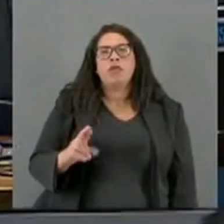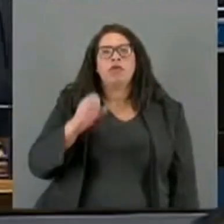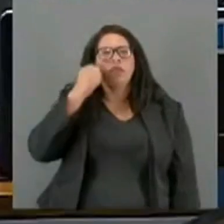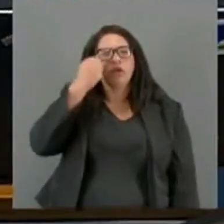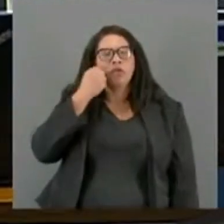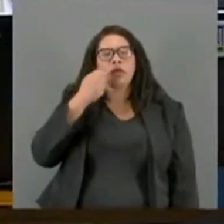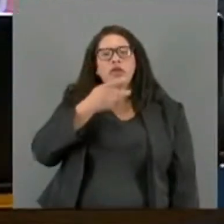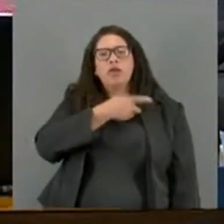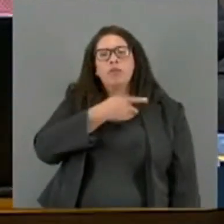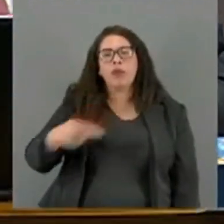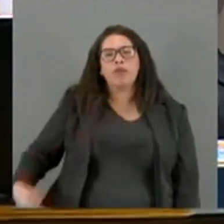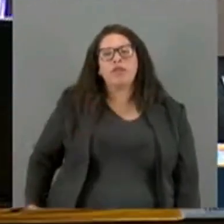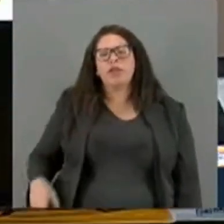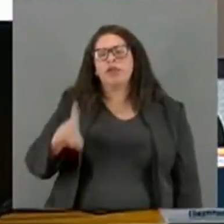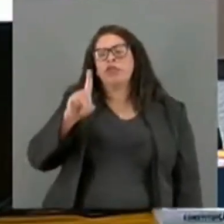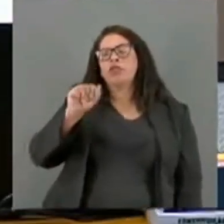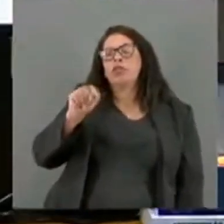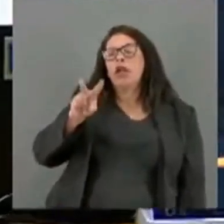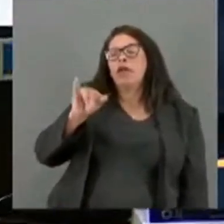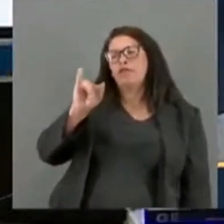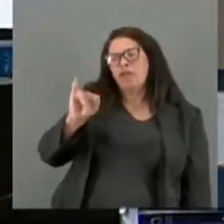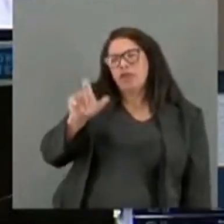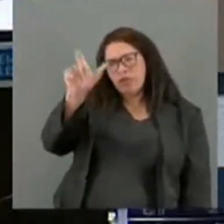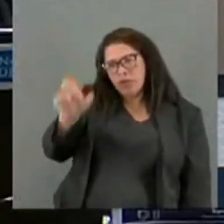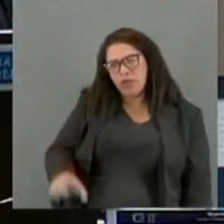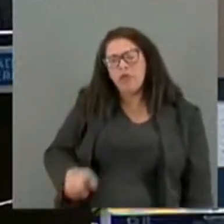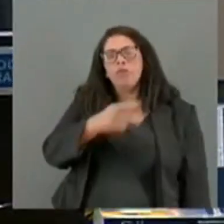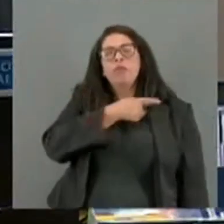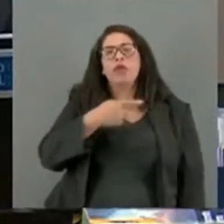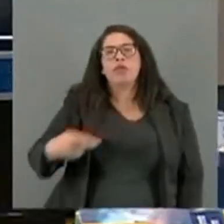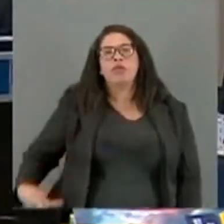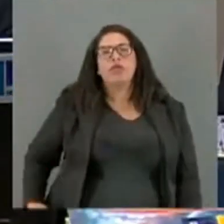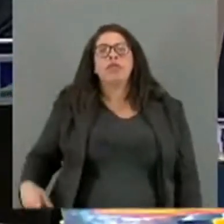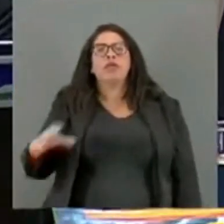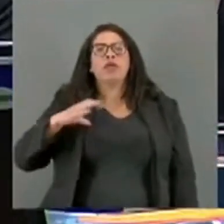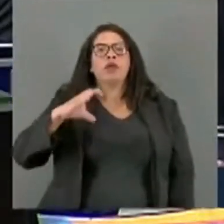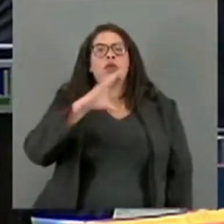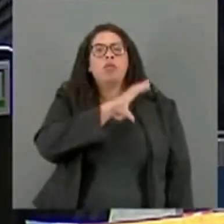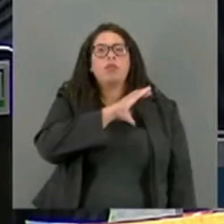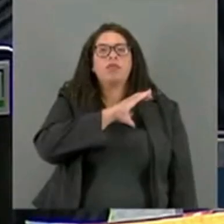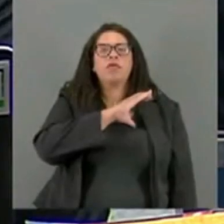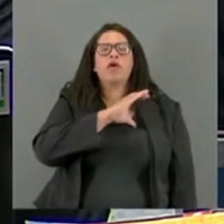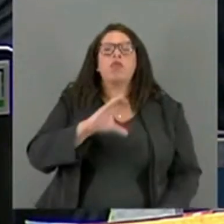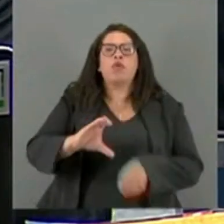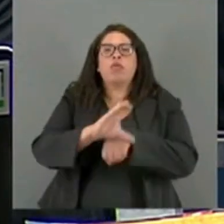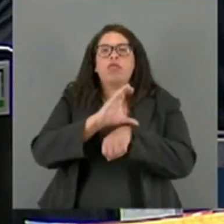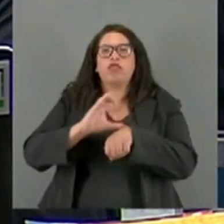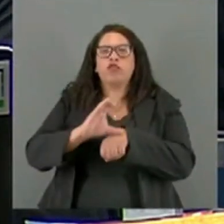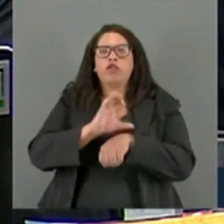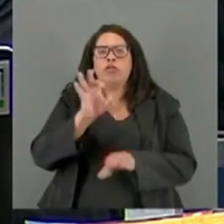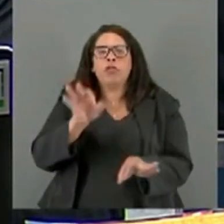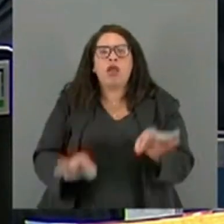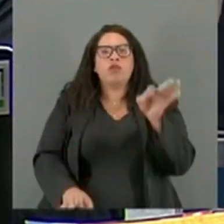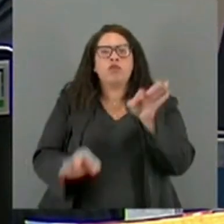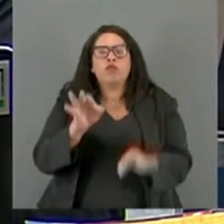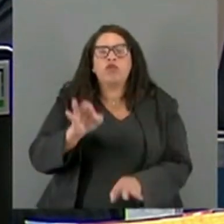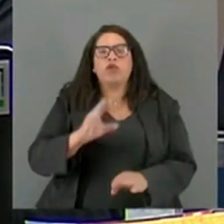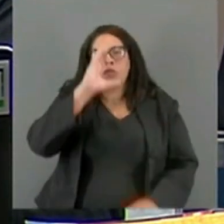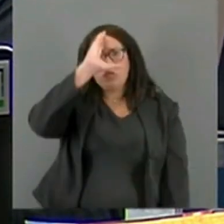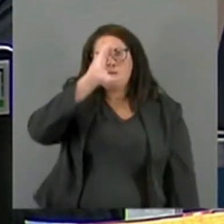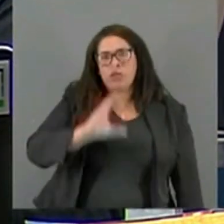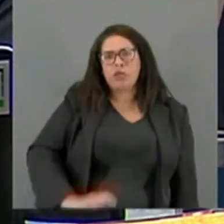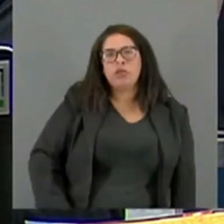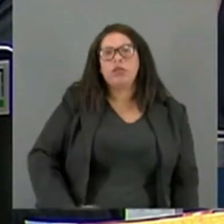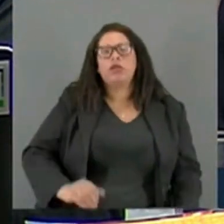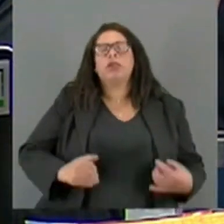senador Davi Alcolumbre, presidente da Comissão de Constituição, Justiça e